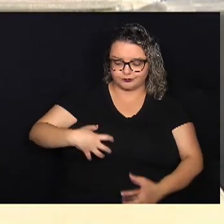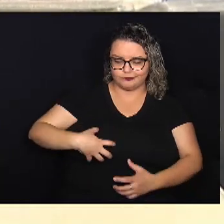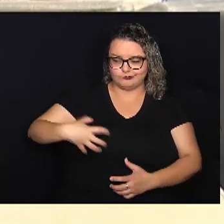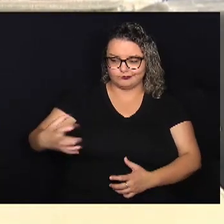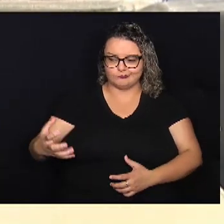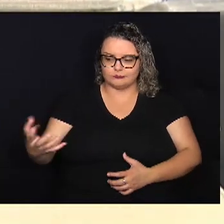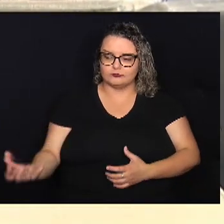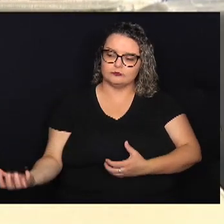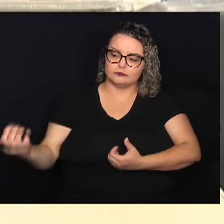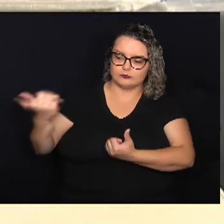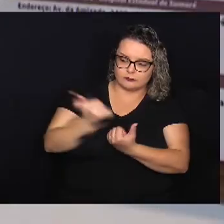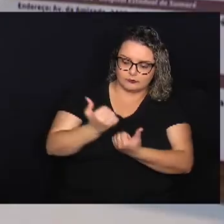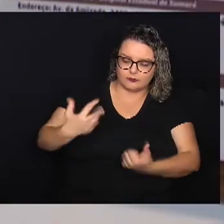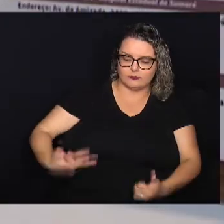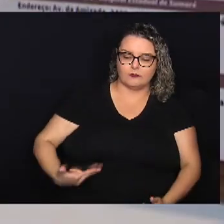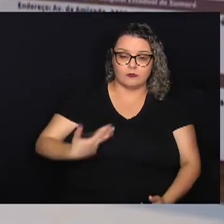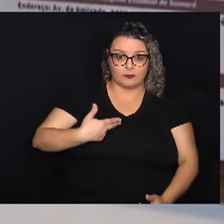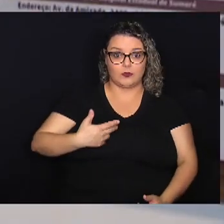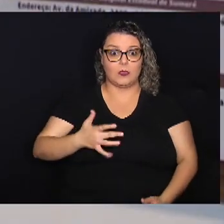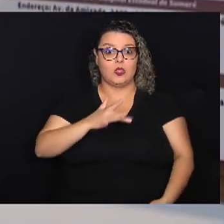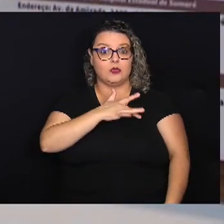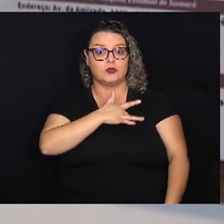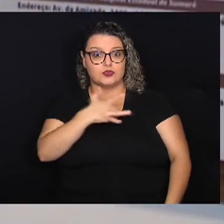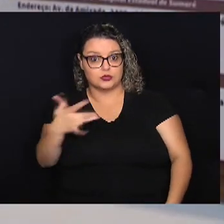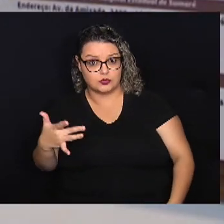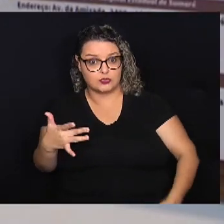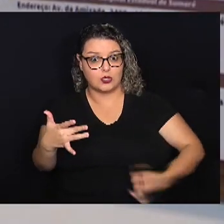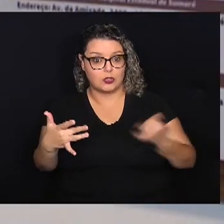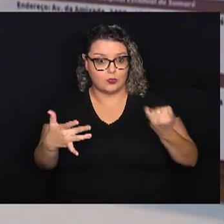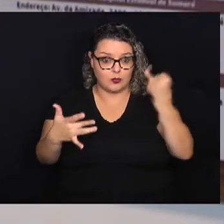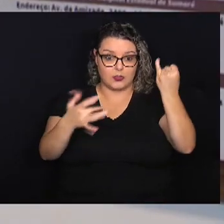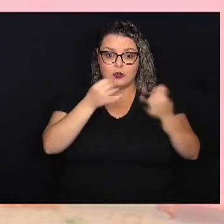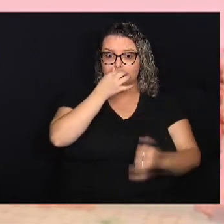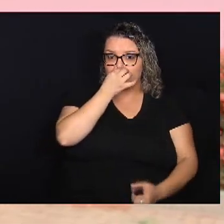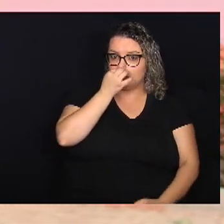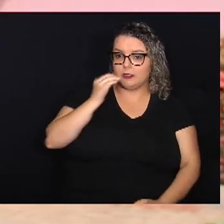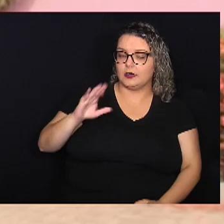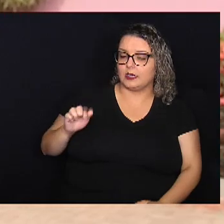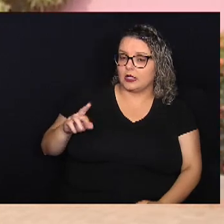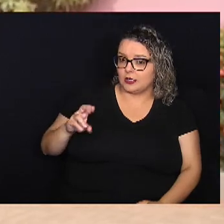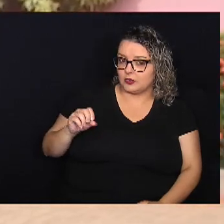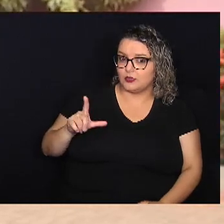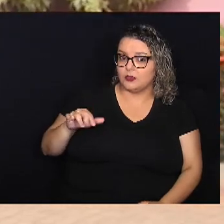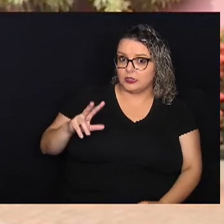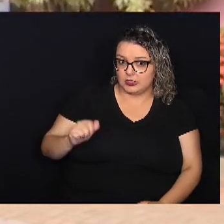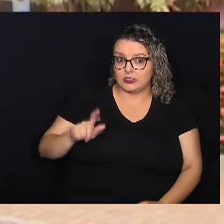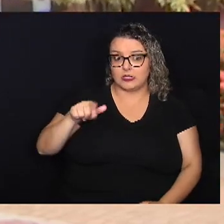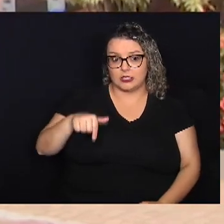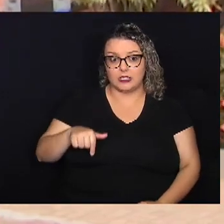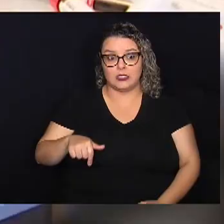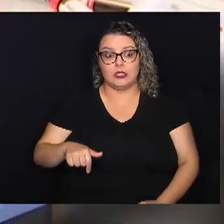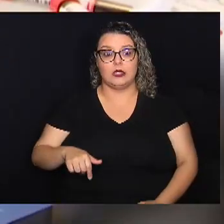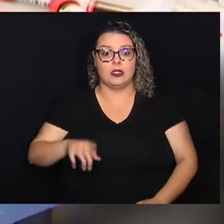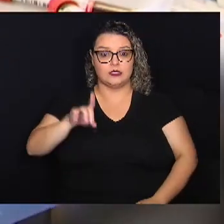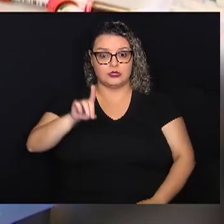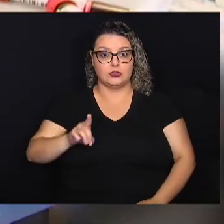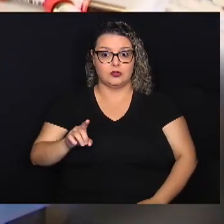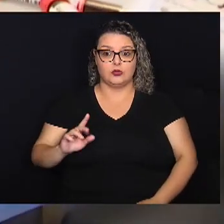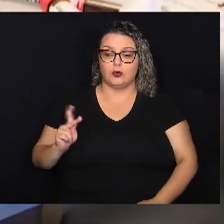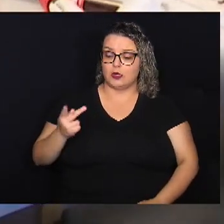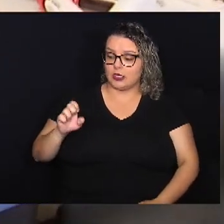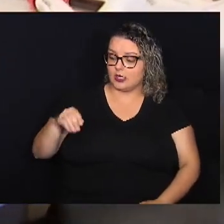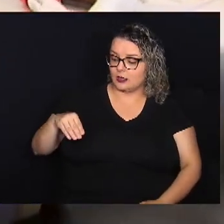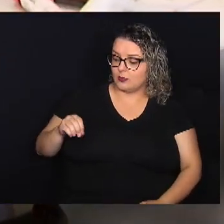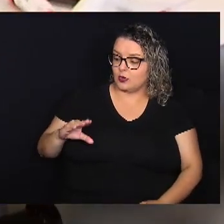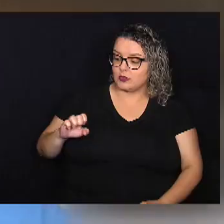doadores fundamentais. Carolina é diretora do serviço de coleta do Hemocentro da Unicamp e